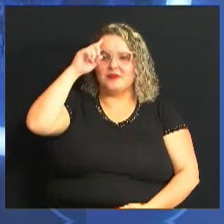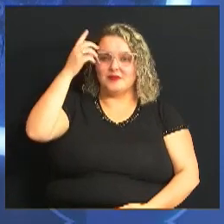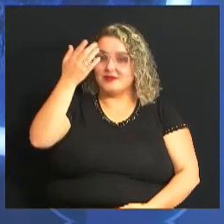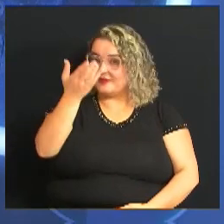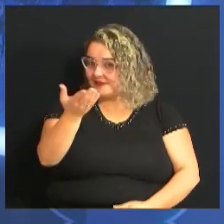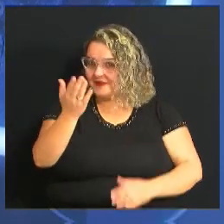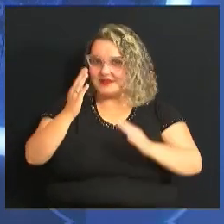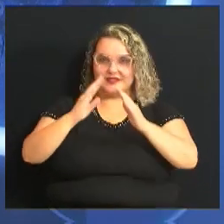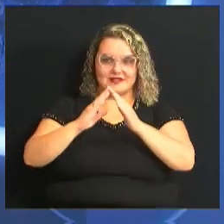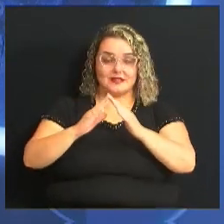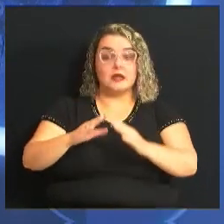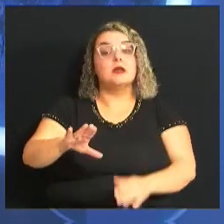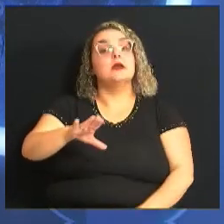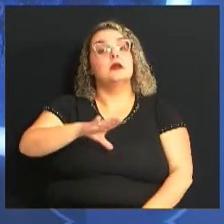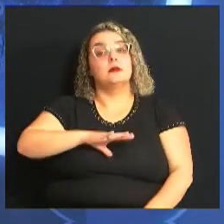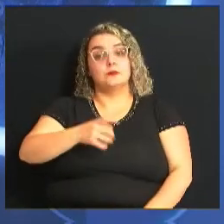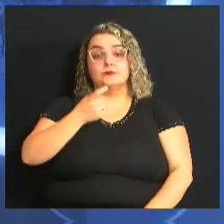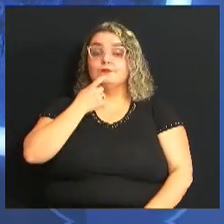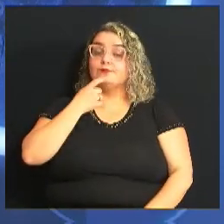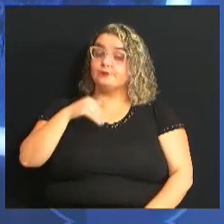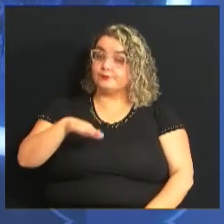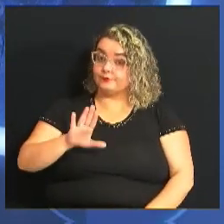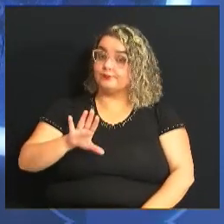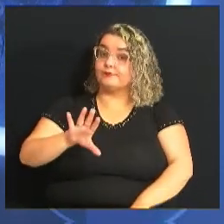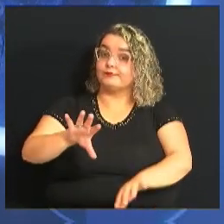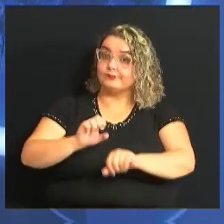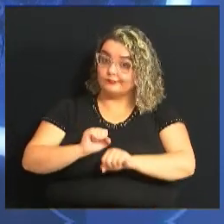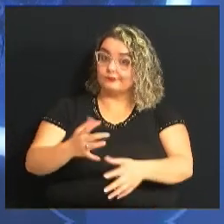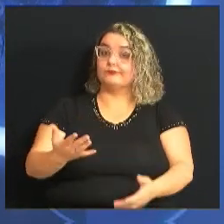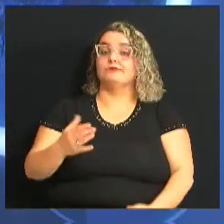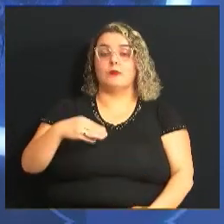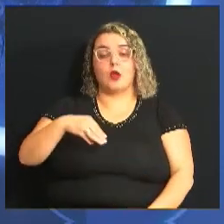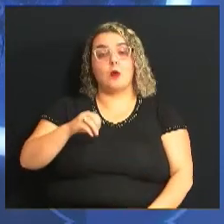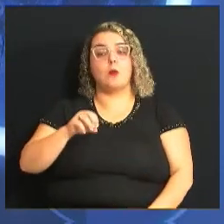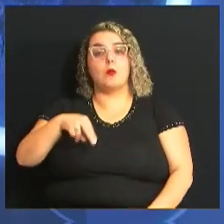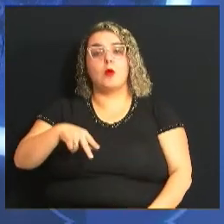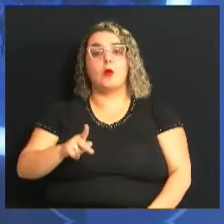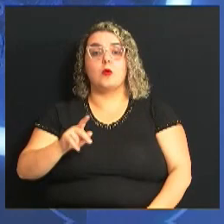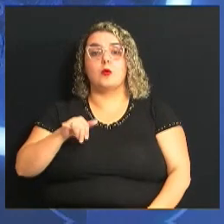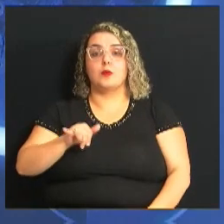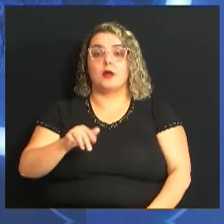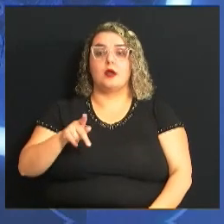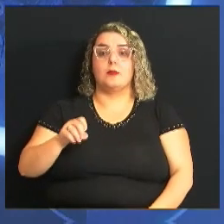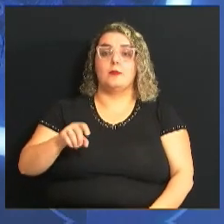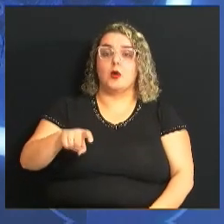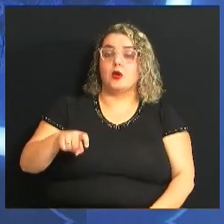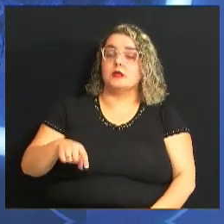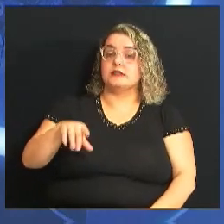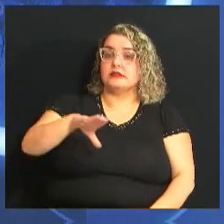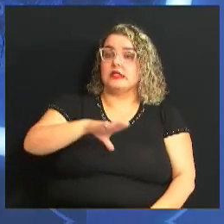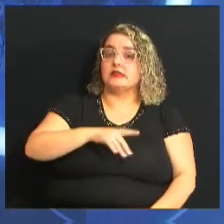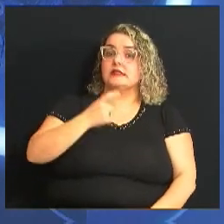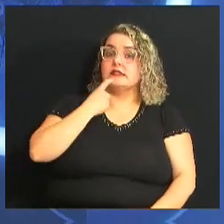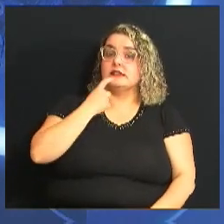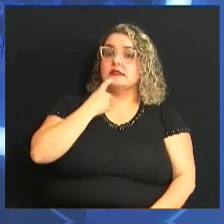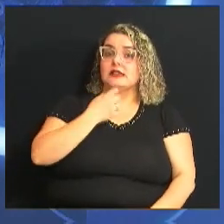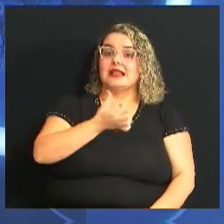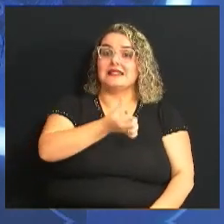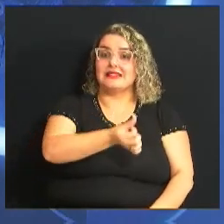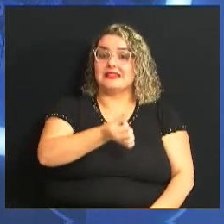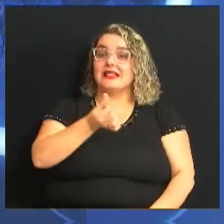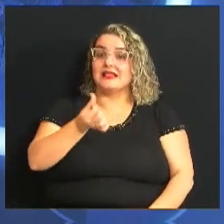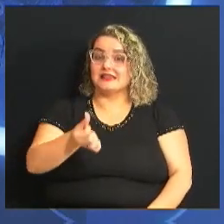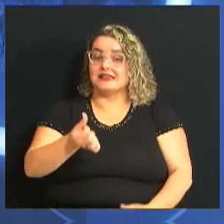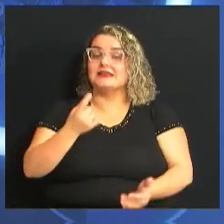Campinas registra mais um caso de monkeypox. Sendo assim, na cidade são 66 confirmações da